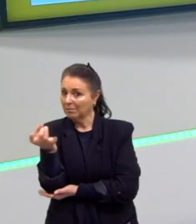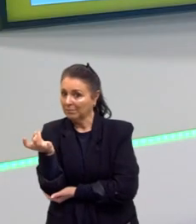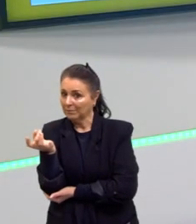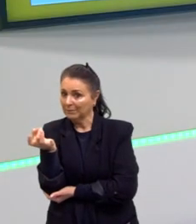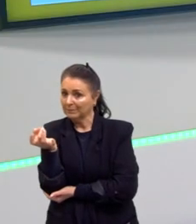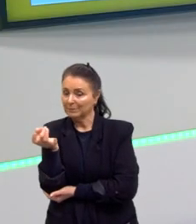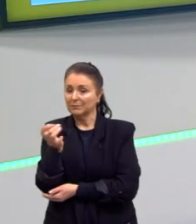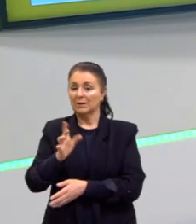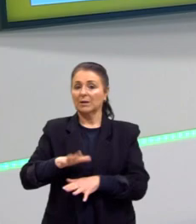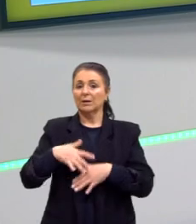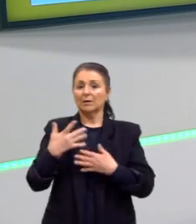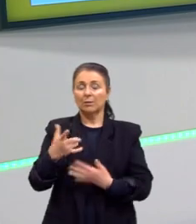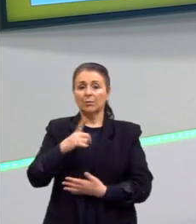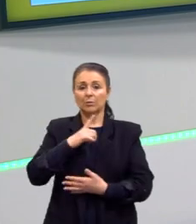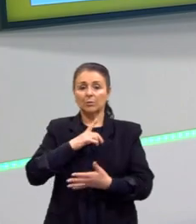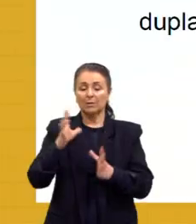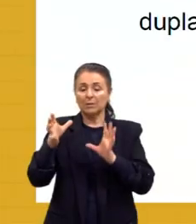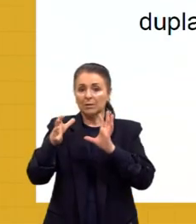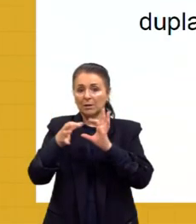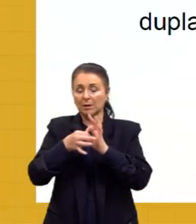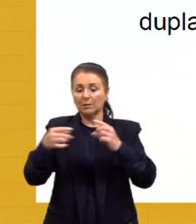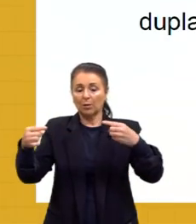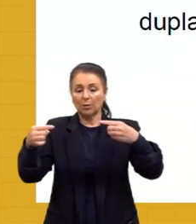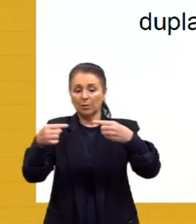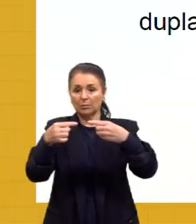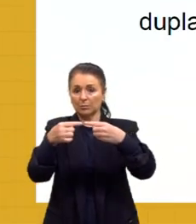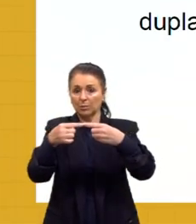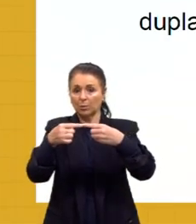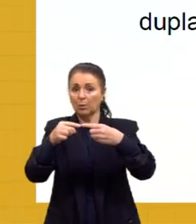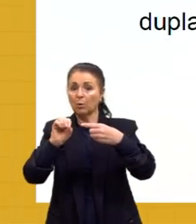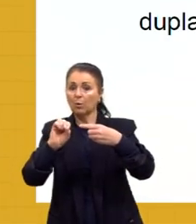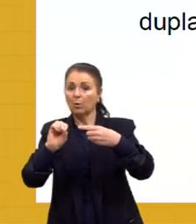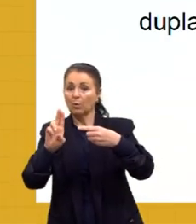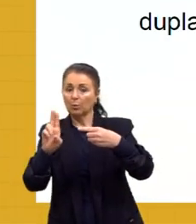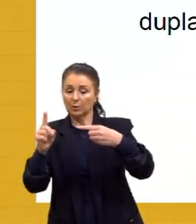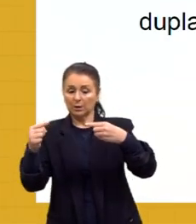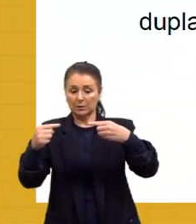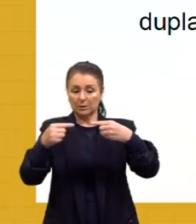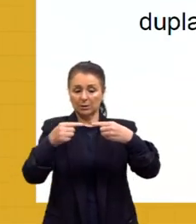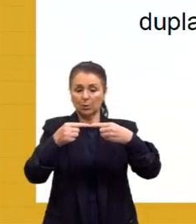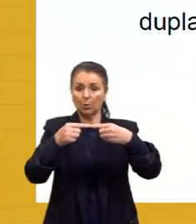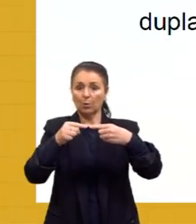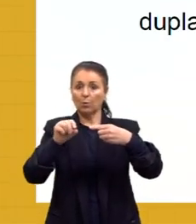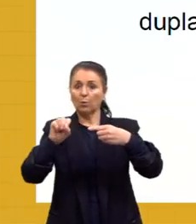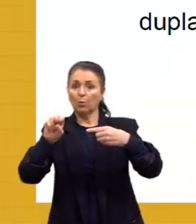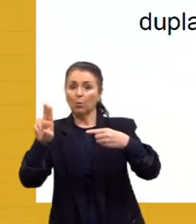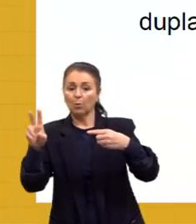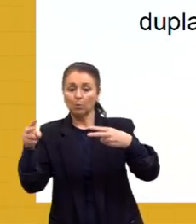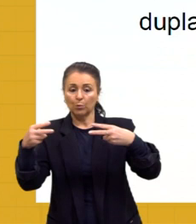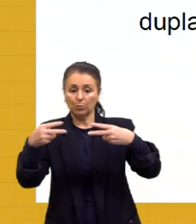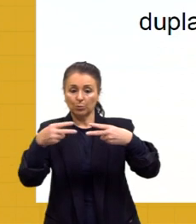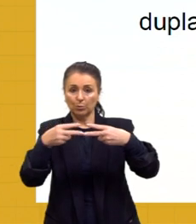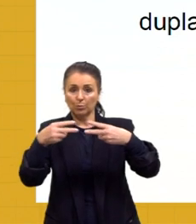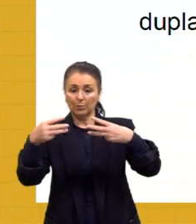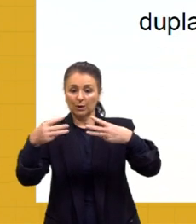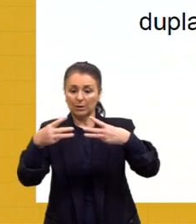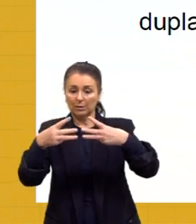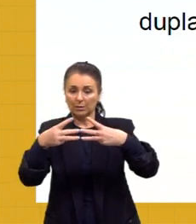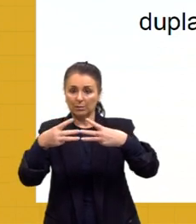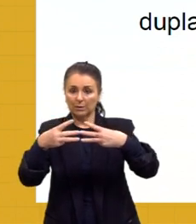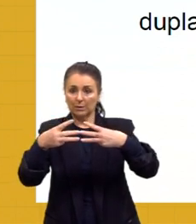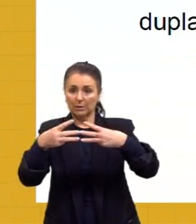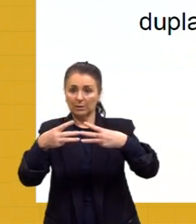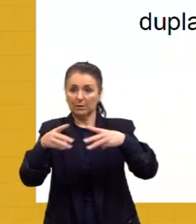bom então quando eu tenho ligação simples ou quando eu somente ligação simples ou quando eu tenho ligação dupla e tripa